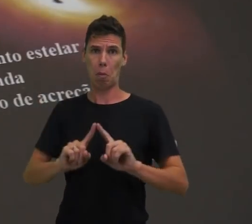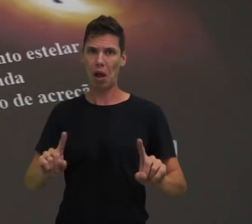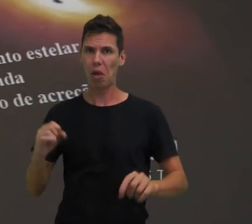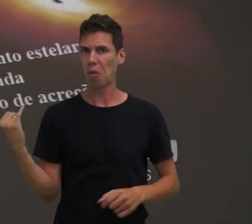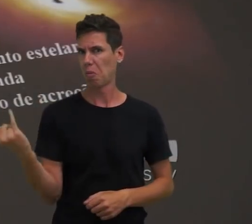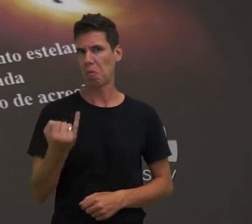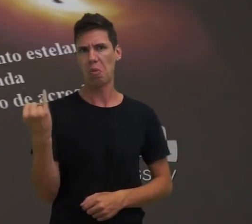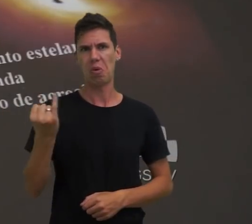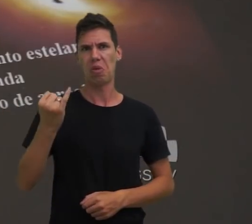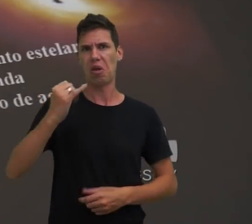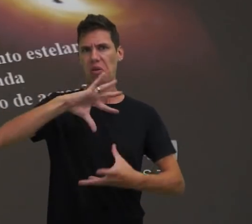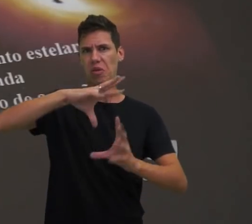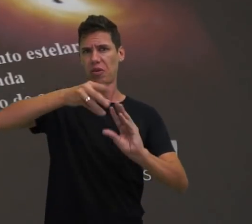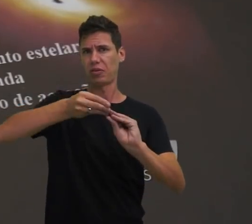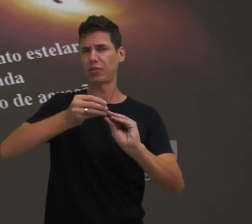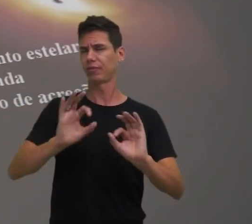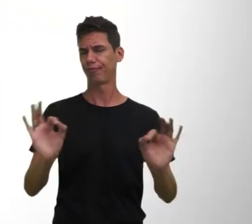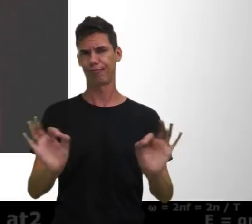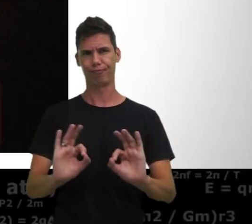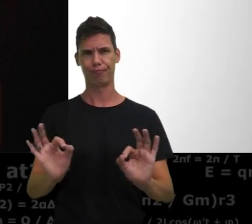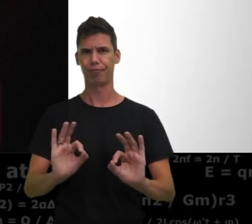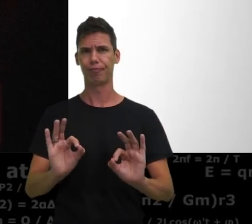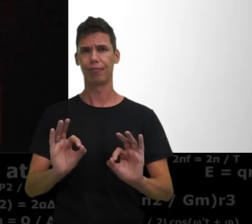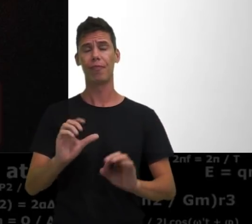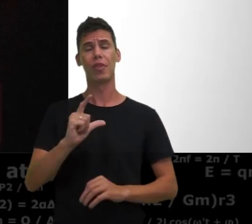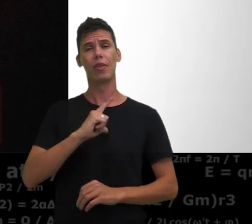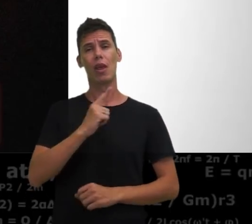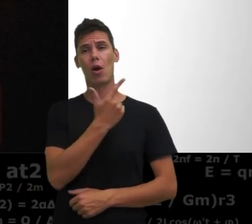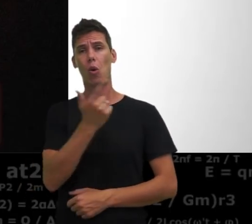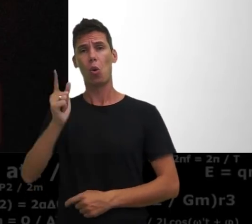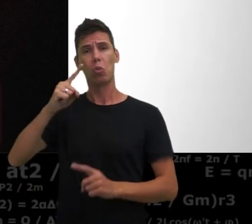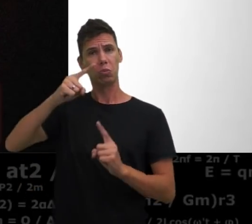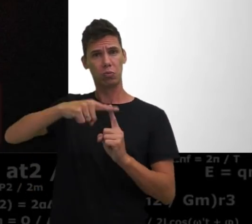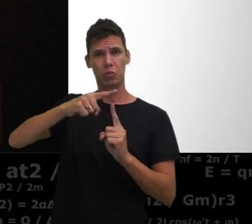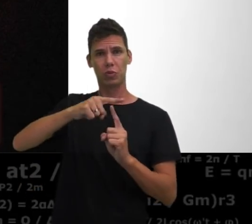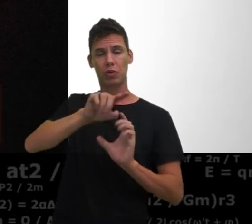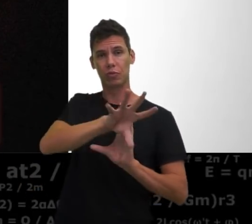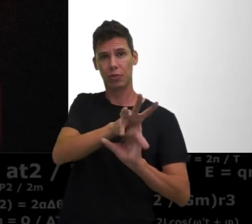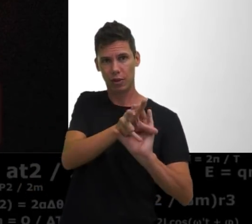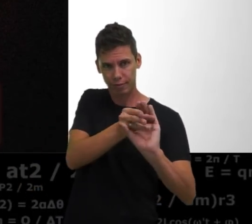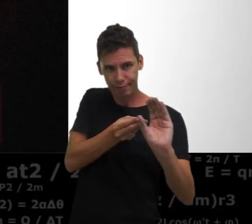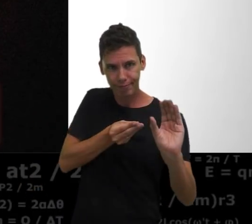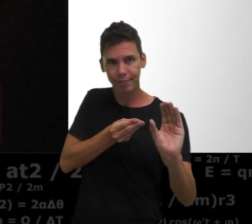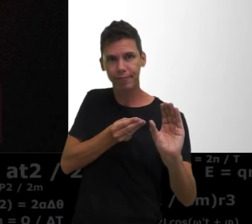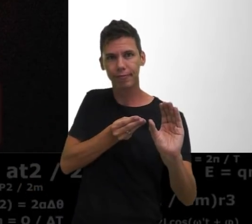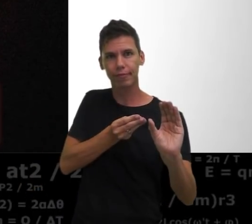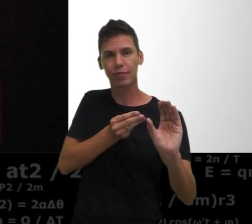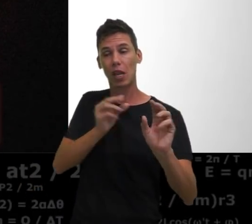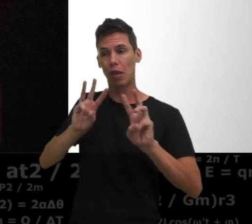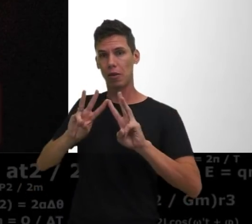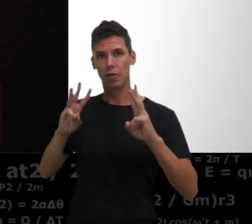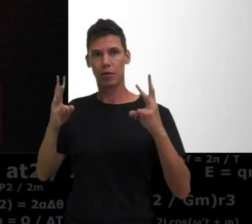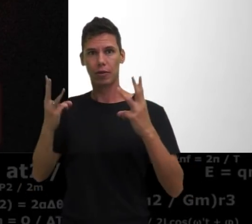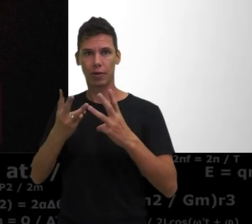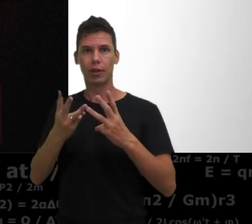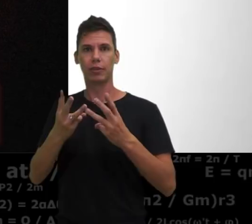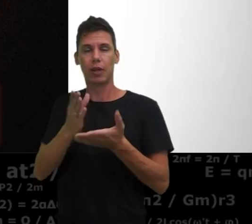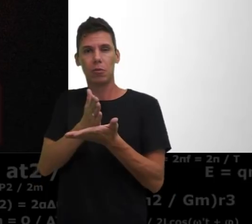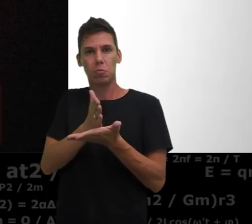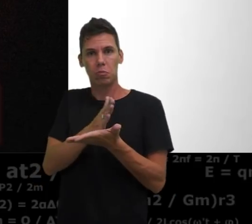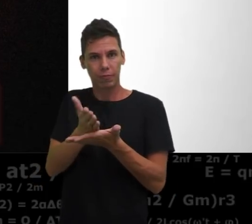grande impacto na vida das galáxias, tá? Tem outro tipo de buraco negro, são buracos negros de